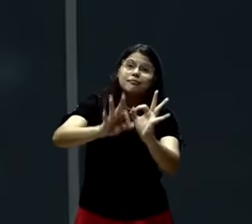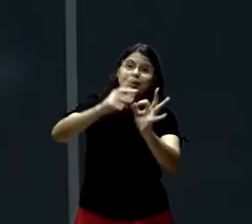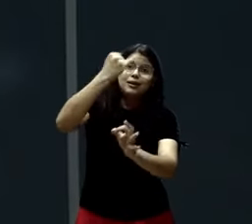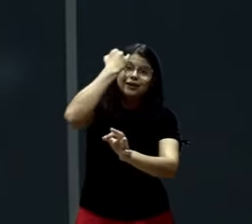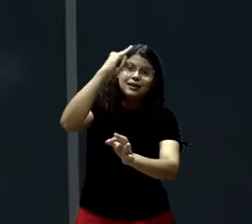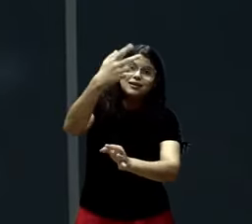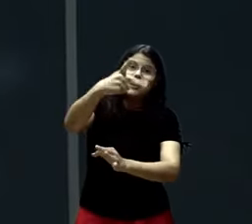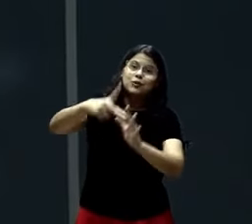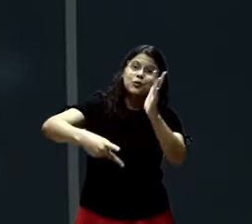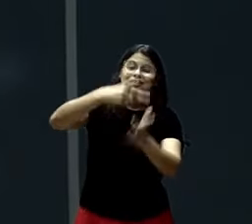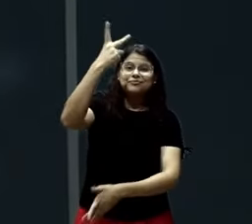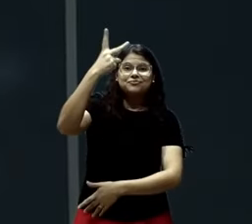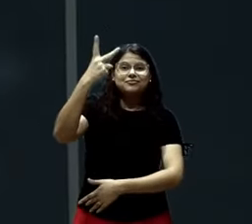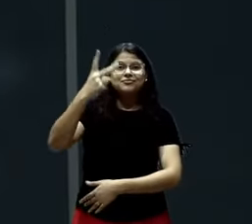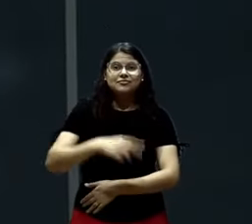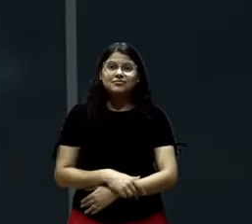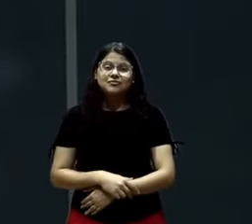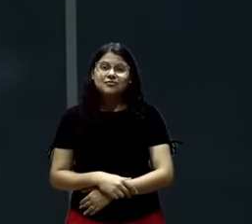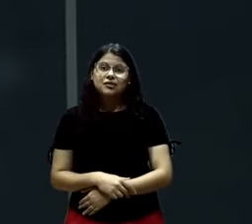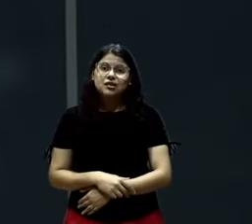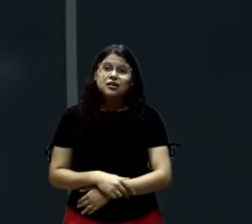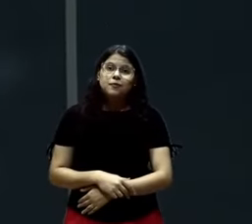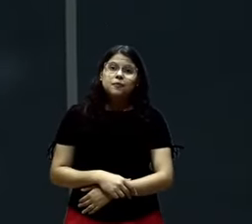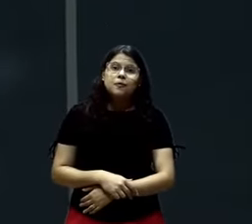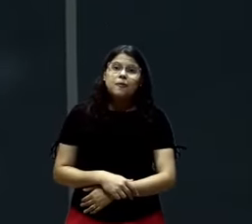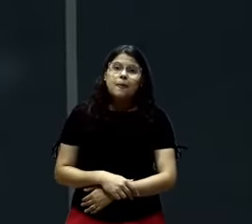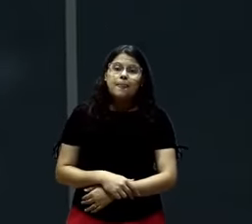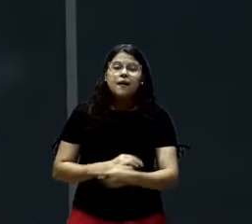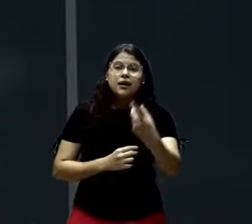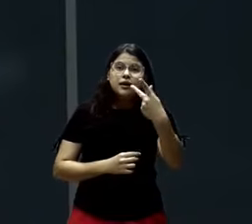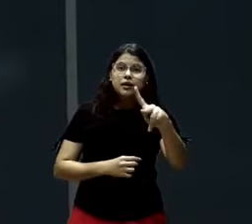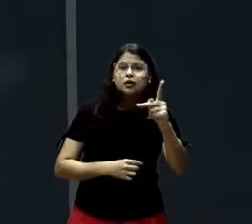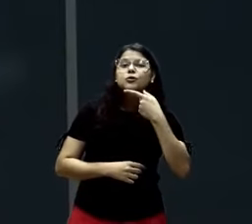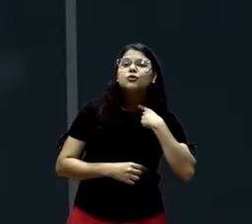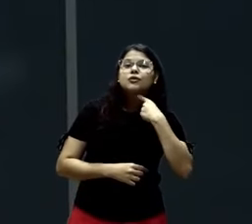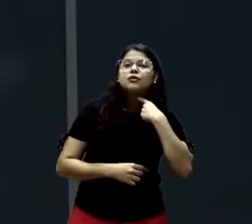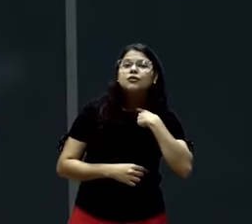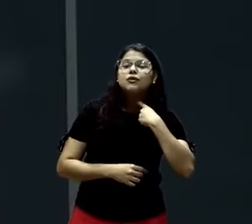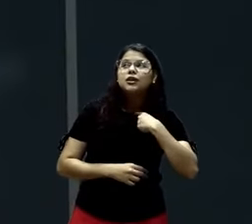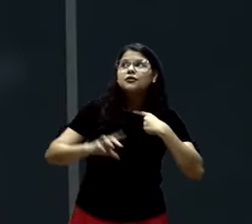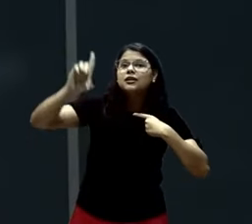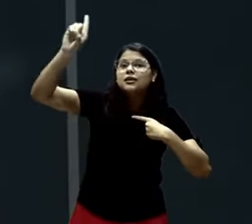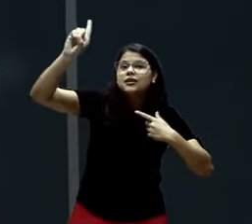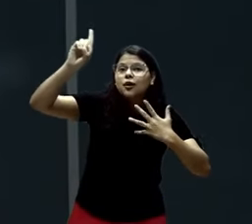E no decorrer de tudo isso, eles são encaixados no plano de Deus. Mas os planos de Deus, eles